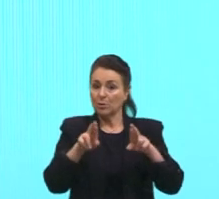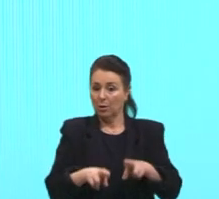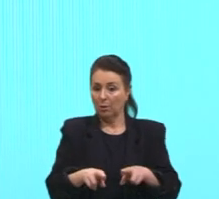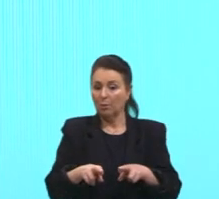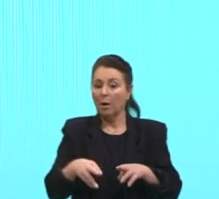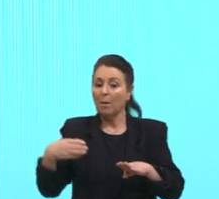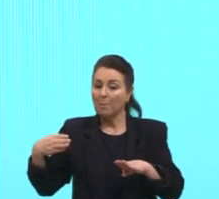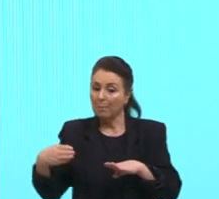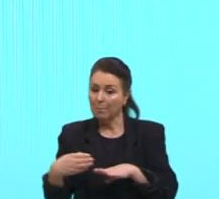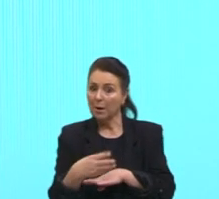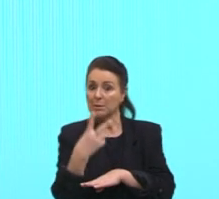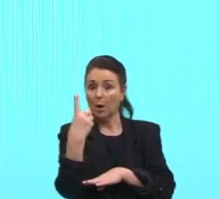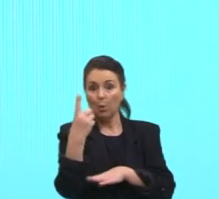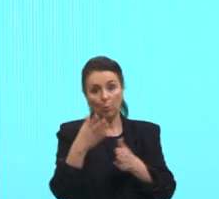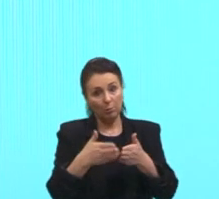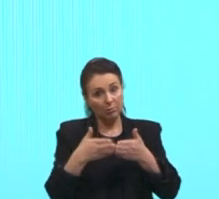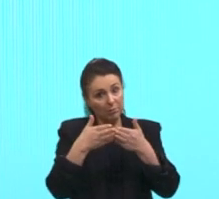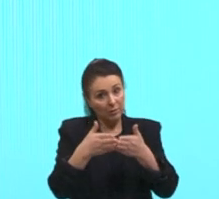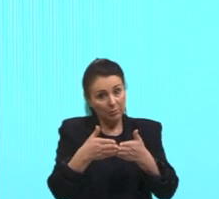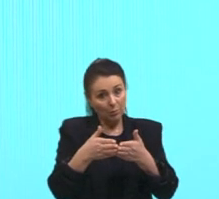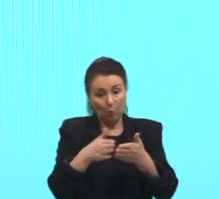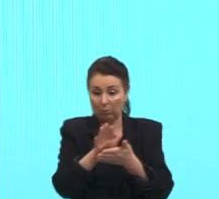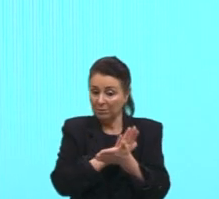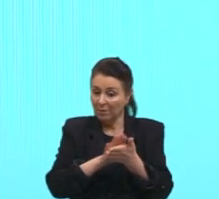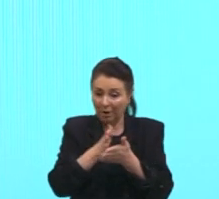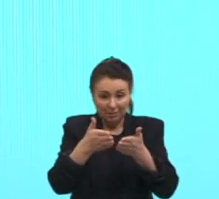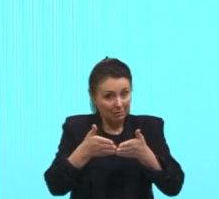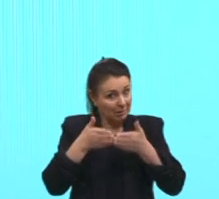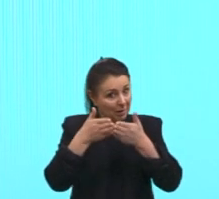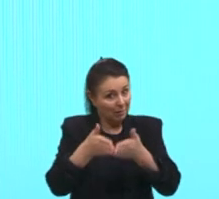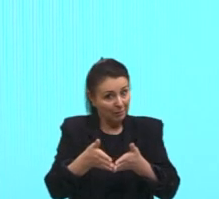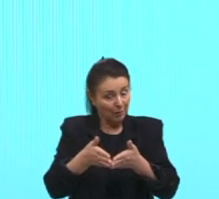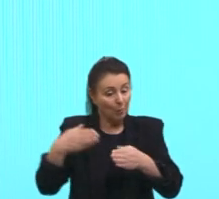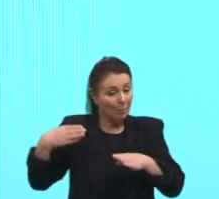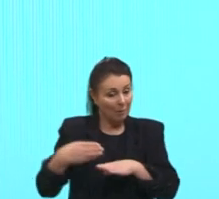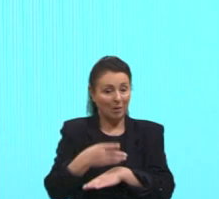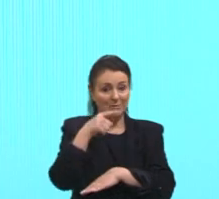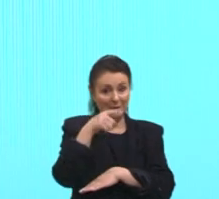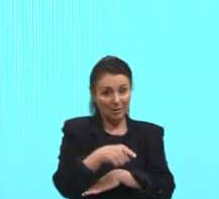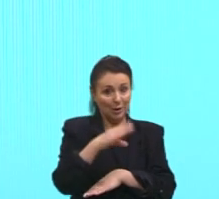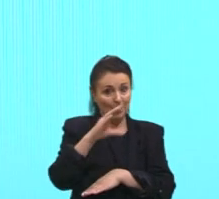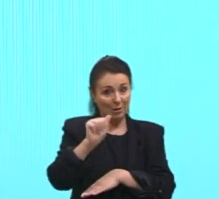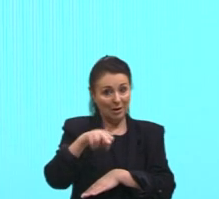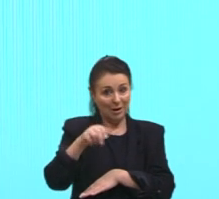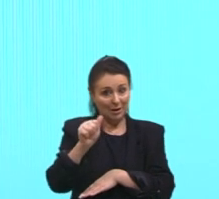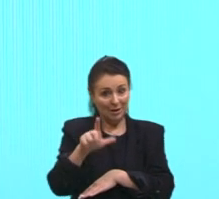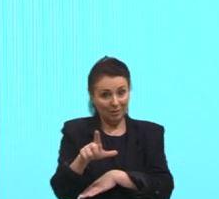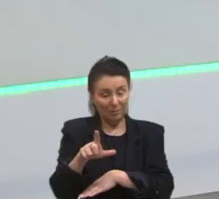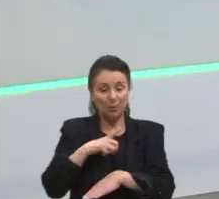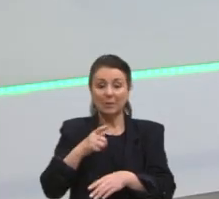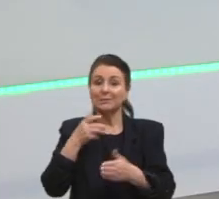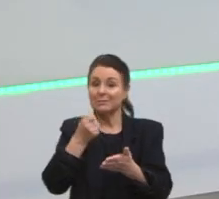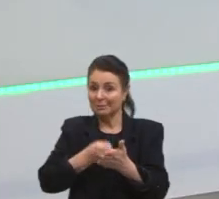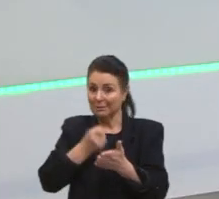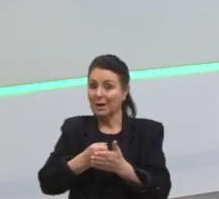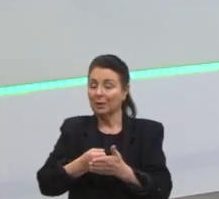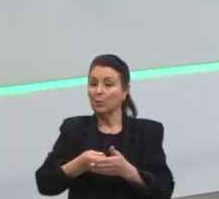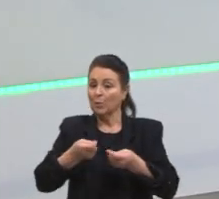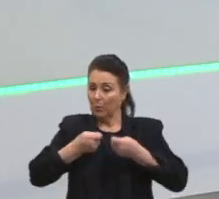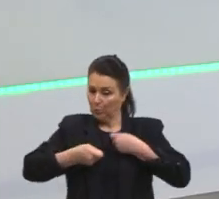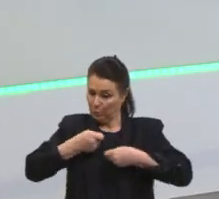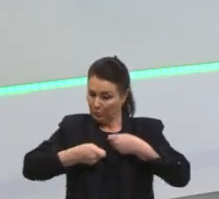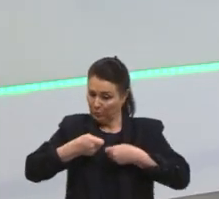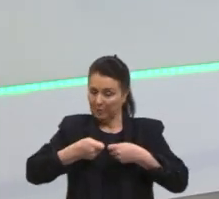dia ou quantos navios ele quiser ou nenhum também então eles tentam controlar Essa questão aí vamos passar mais uma aqui